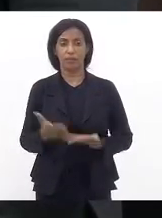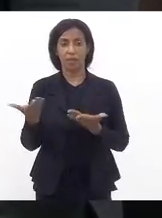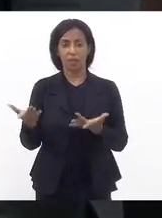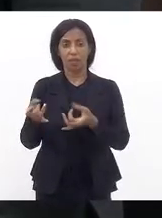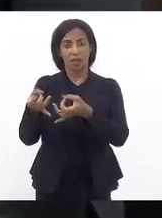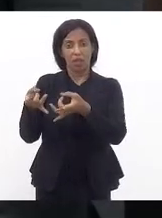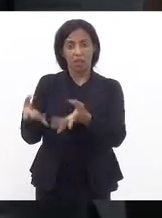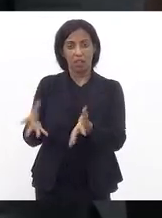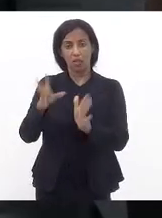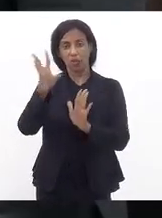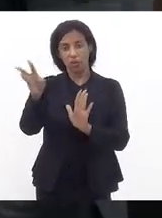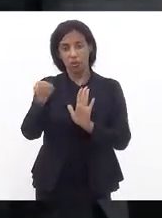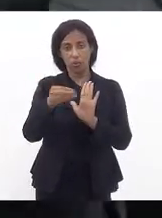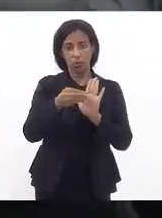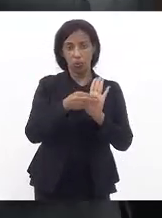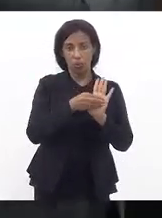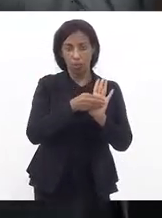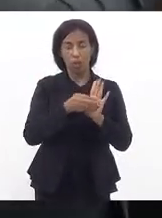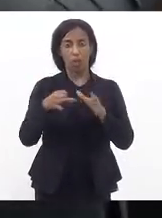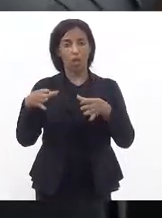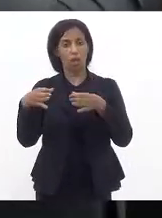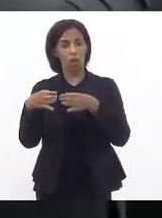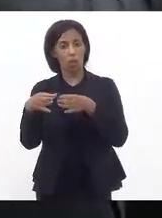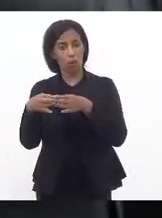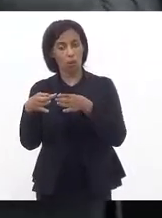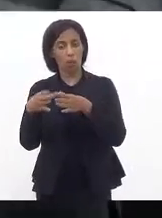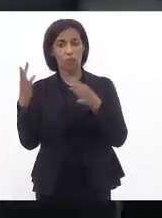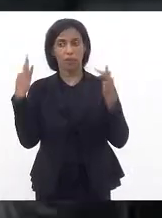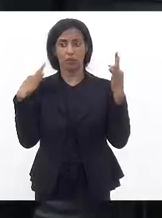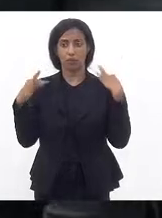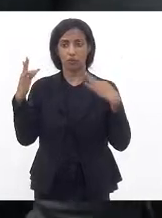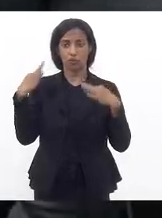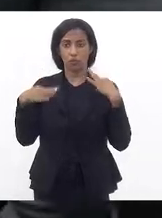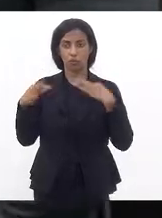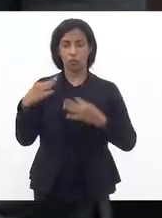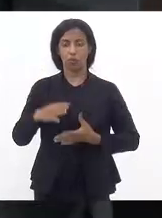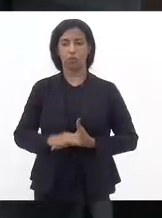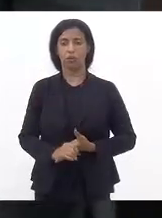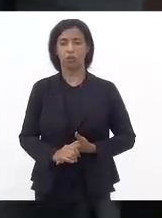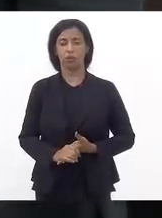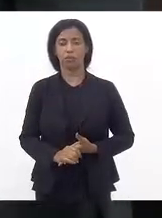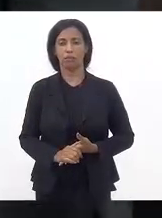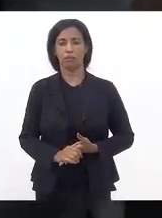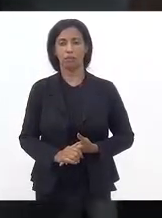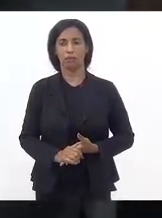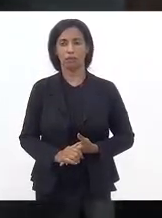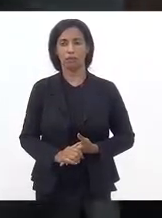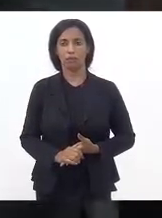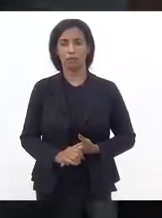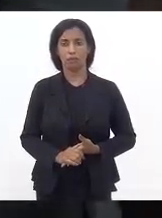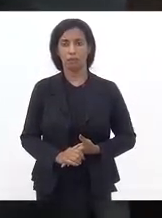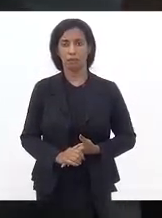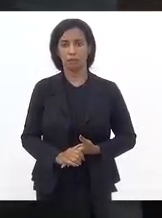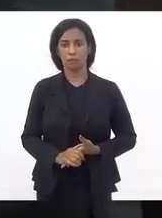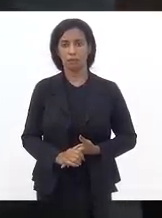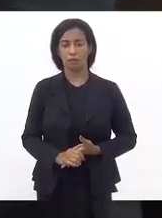deixou de colocar a comissão de turismo na junto